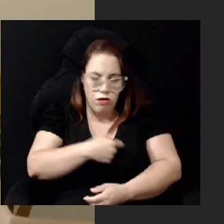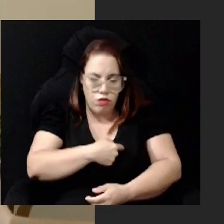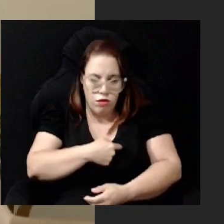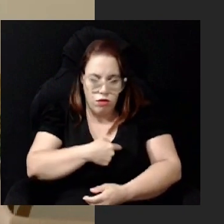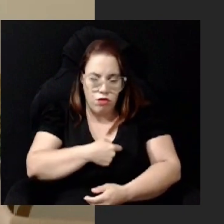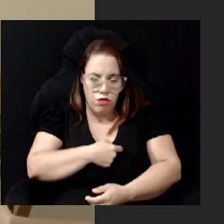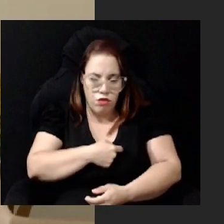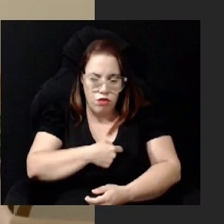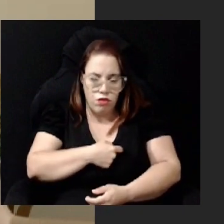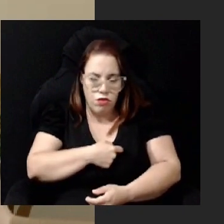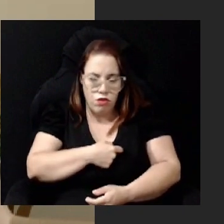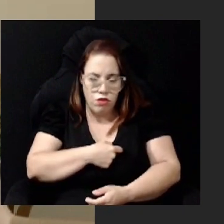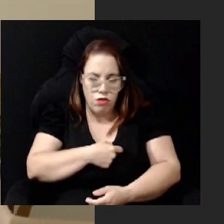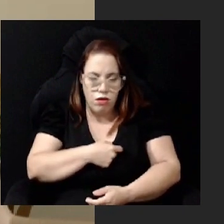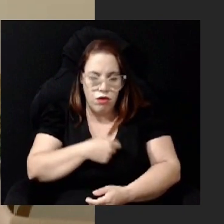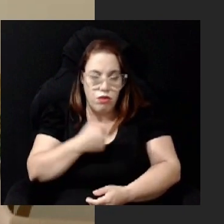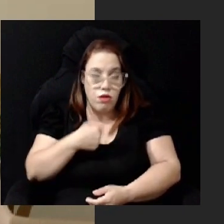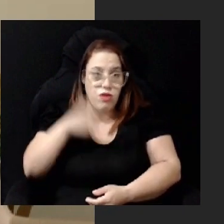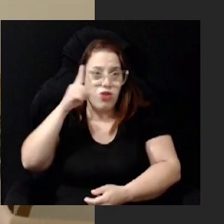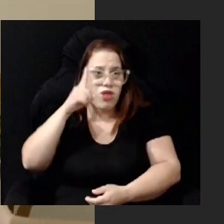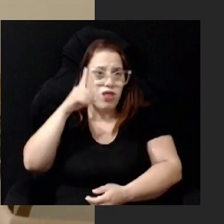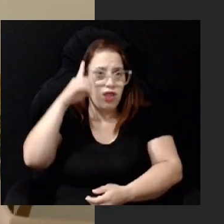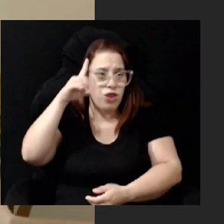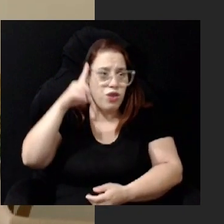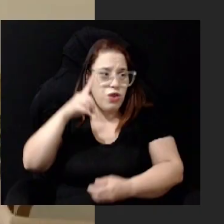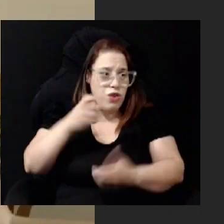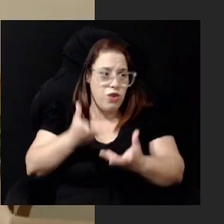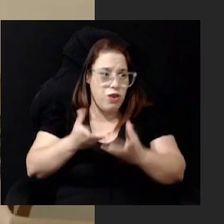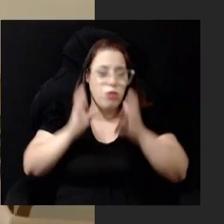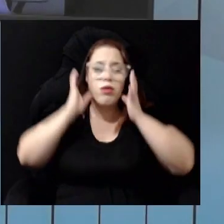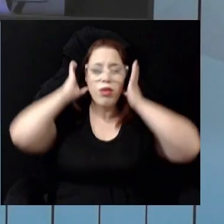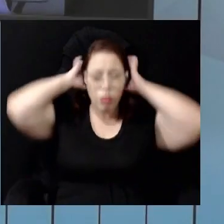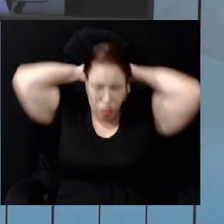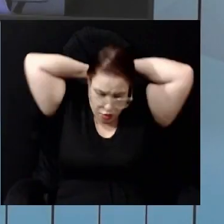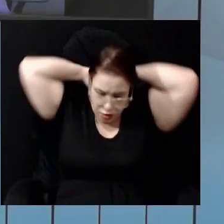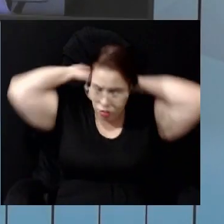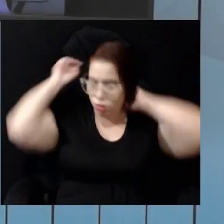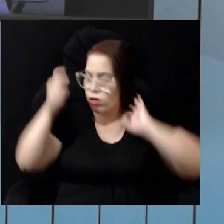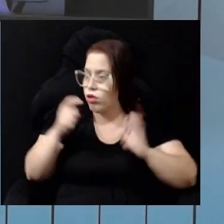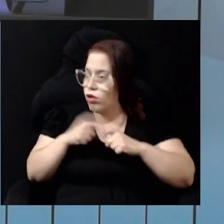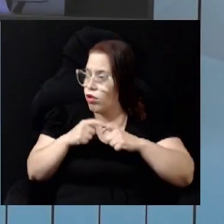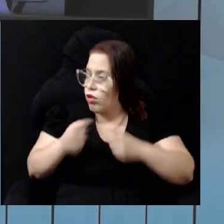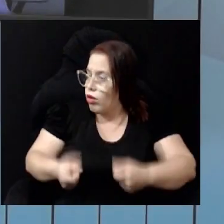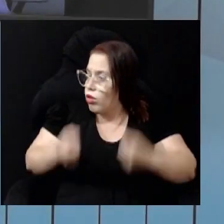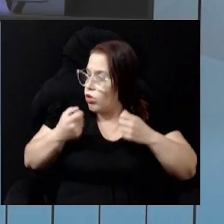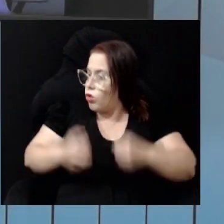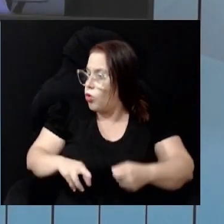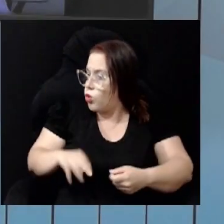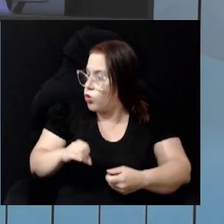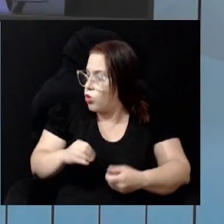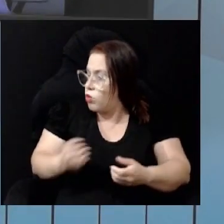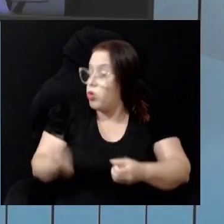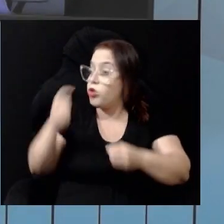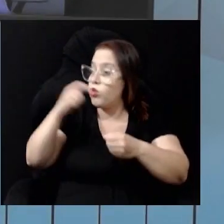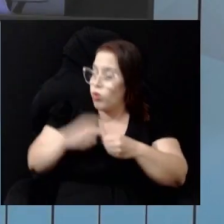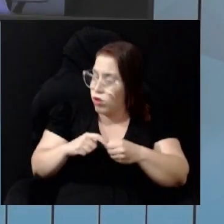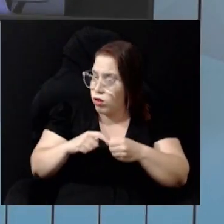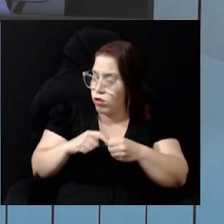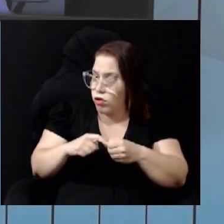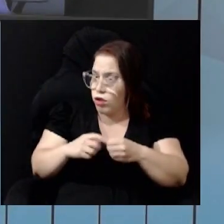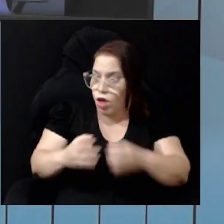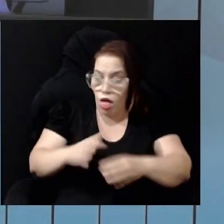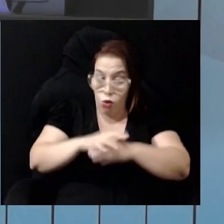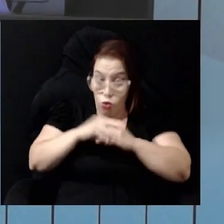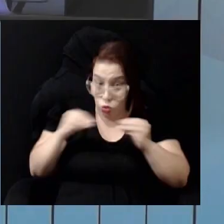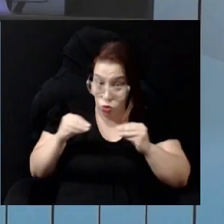com relação ao nosso corpo é muito importante. Doutor, agora o câncer no osso, ele pode voltar? A pessoa